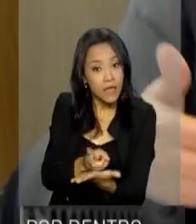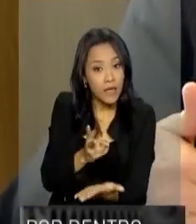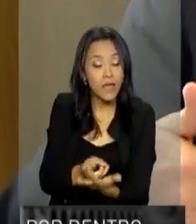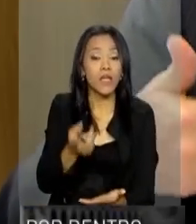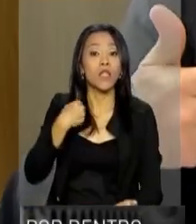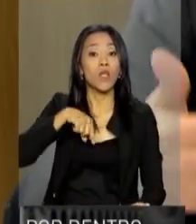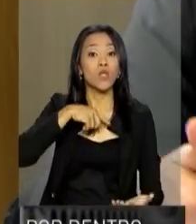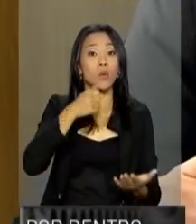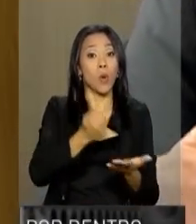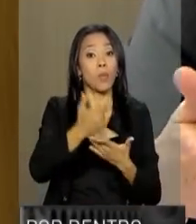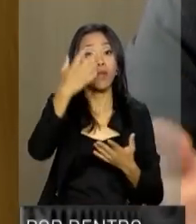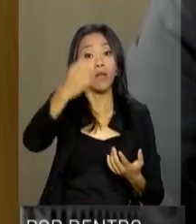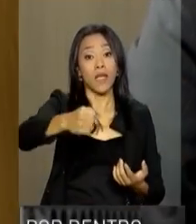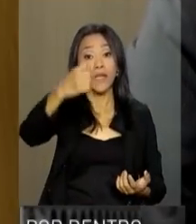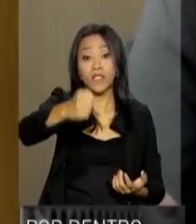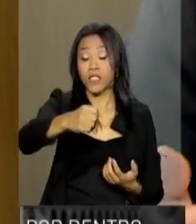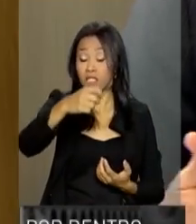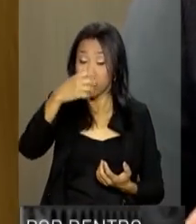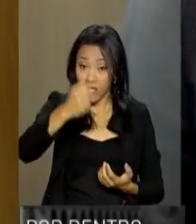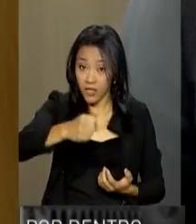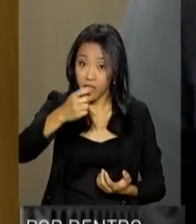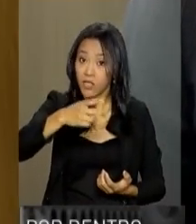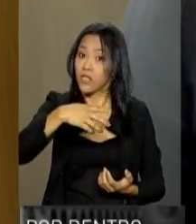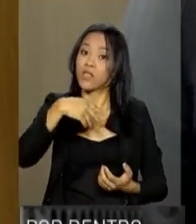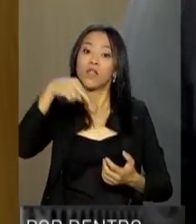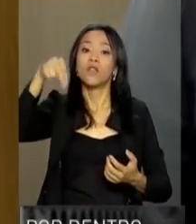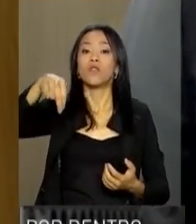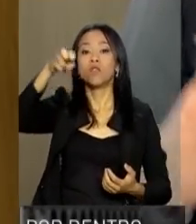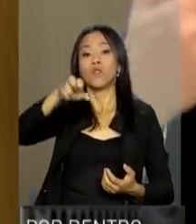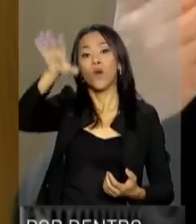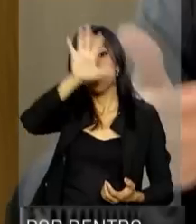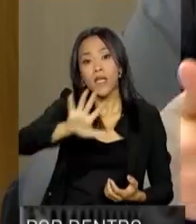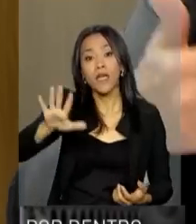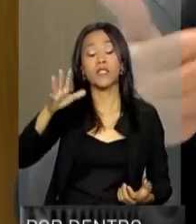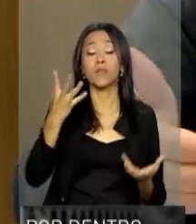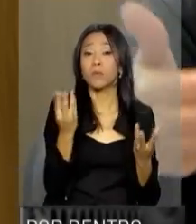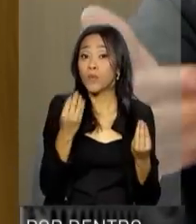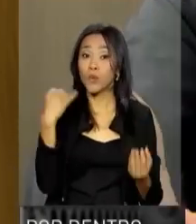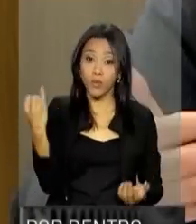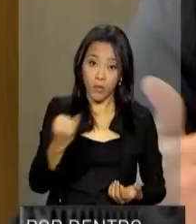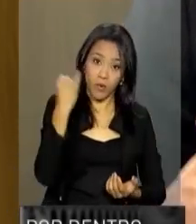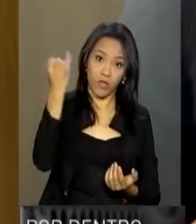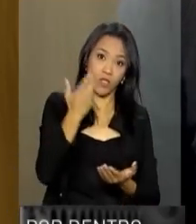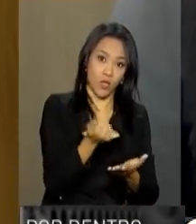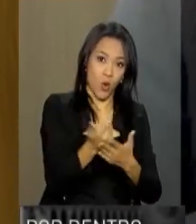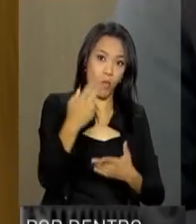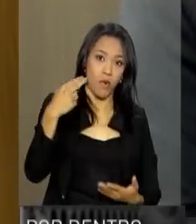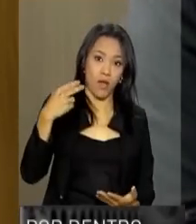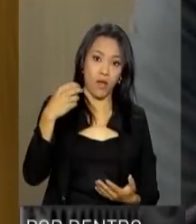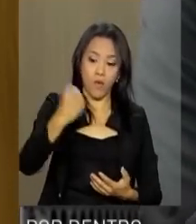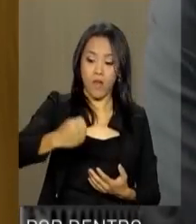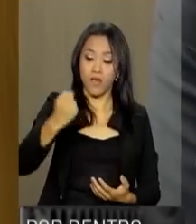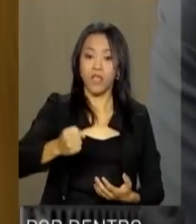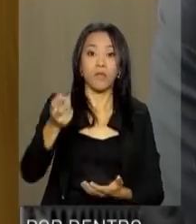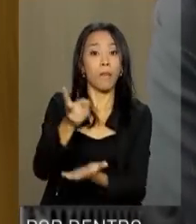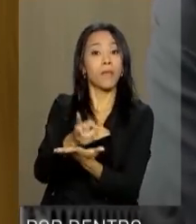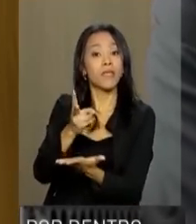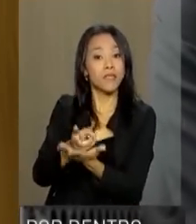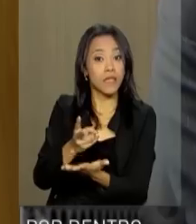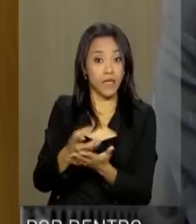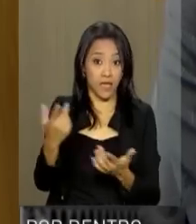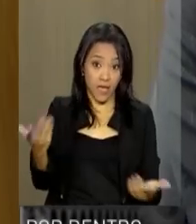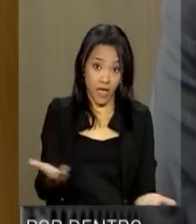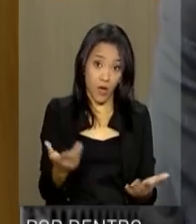nordeste é muito importante a compra de leite que o ministério faz para manter o pequeno produtor na propriedade agora com a crise do leite